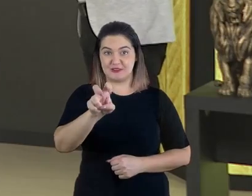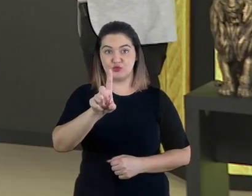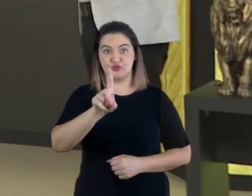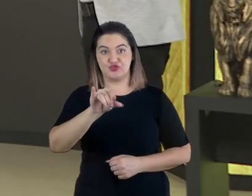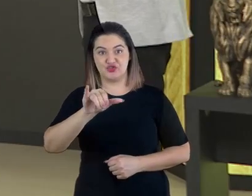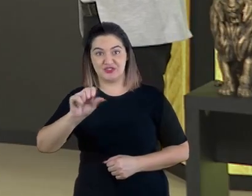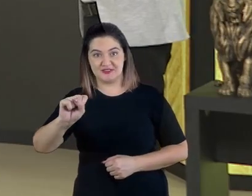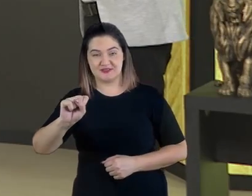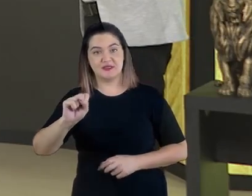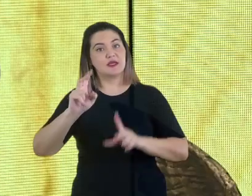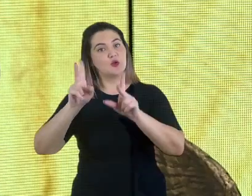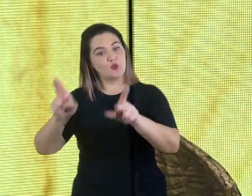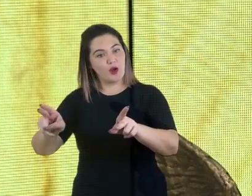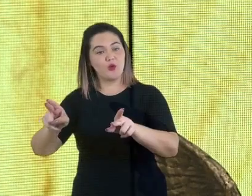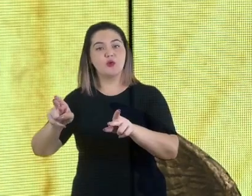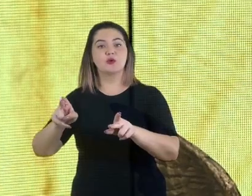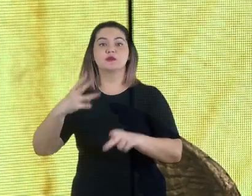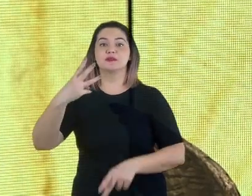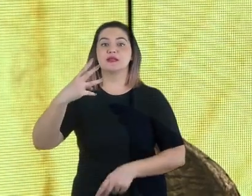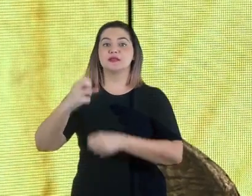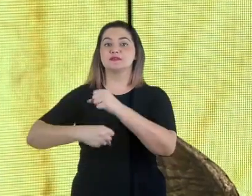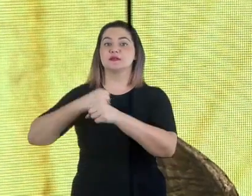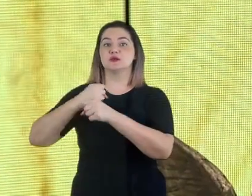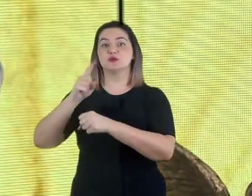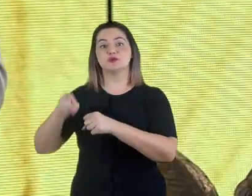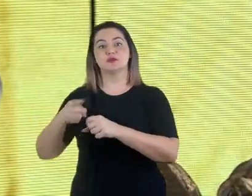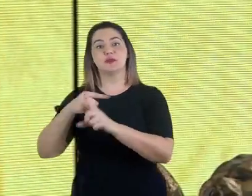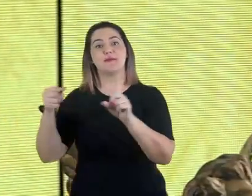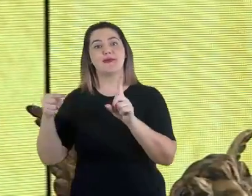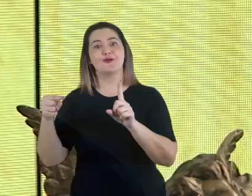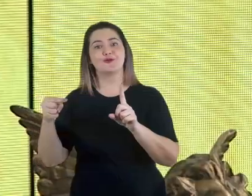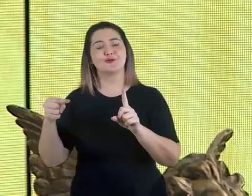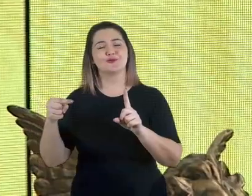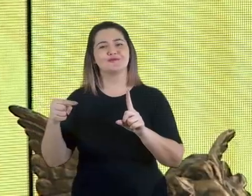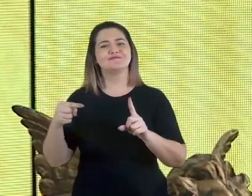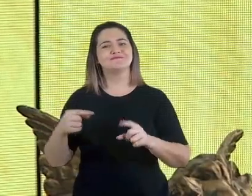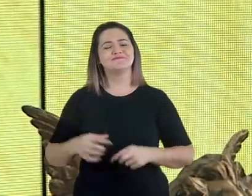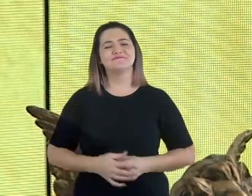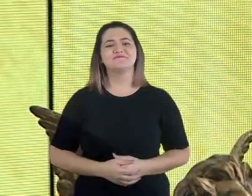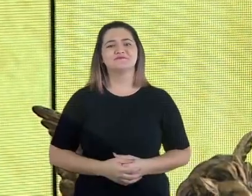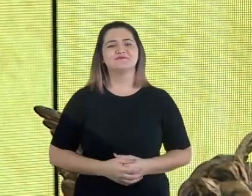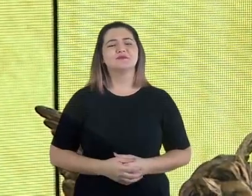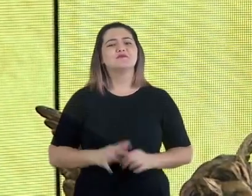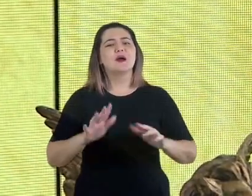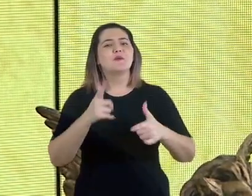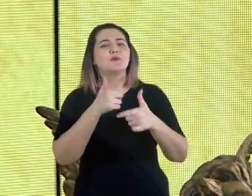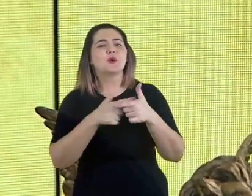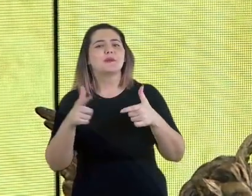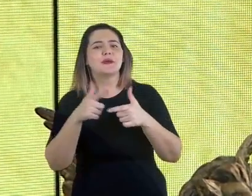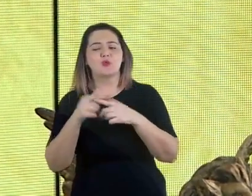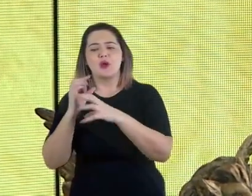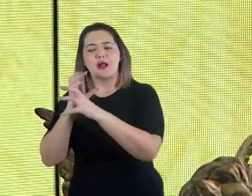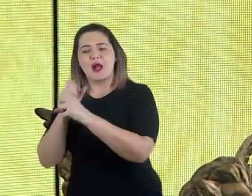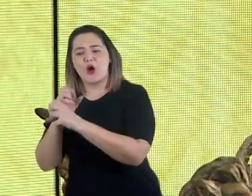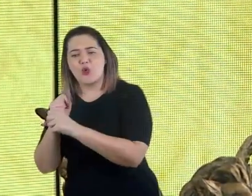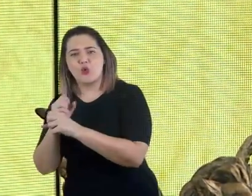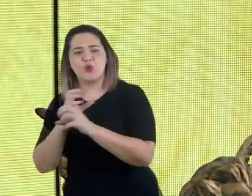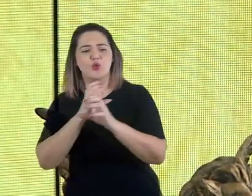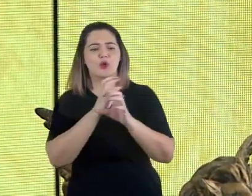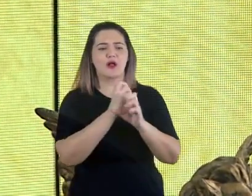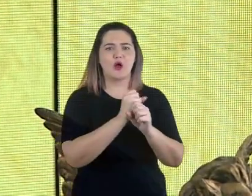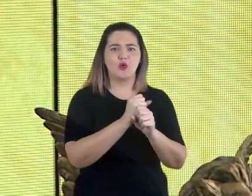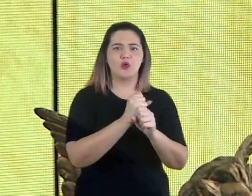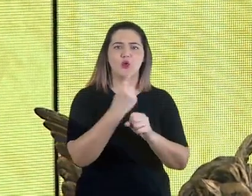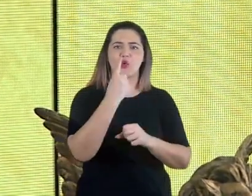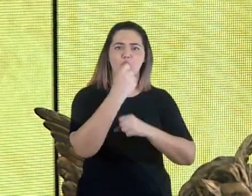1277,5 dias. E então? Aqui está o problema. Pelo cálculo de um ano, que um ano